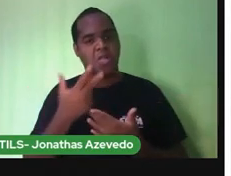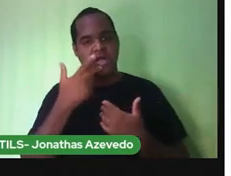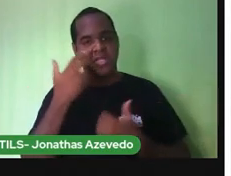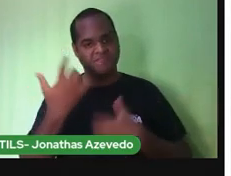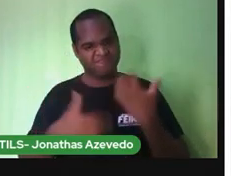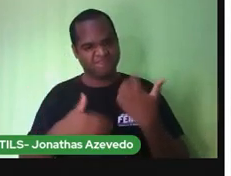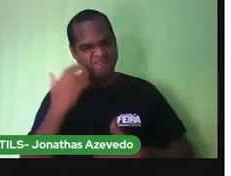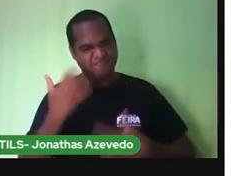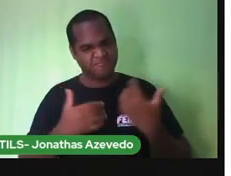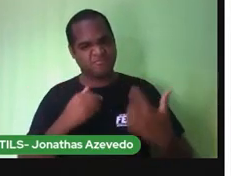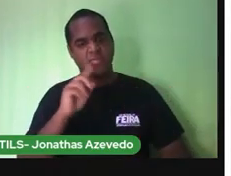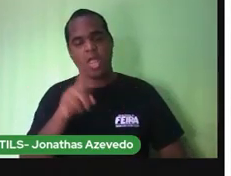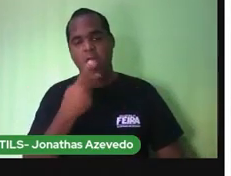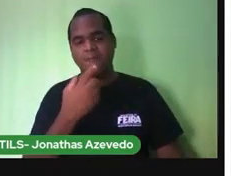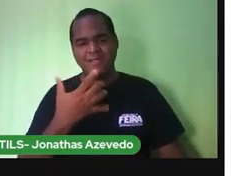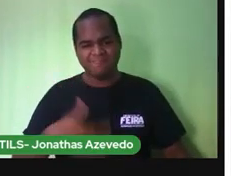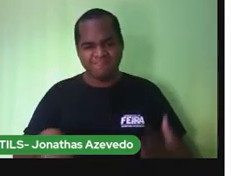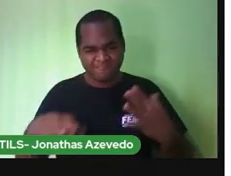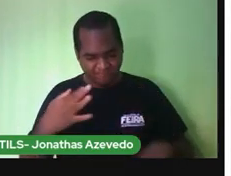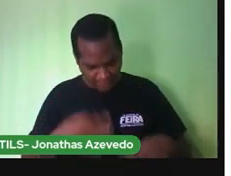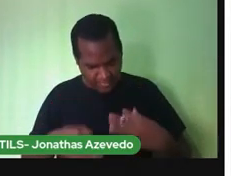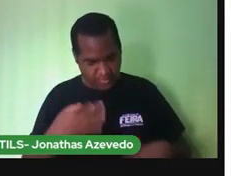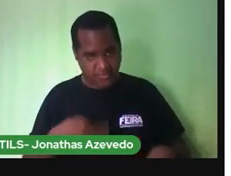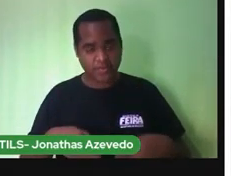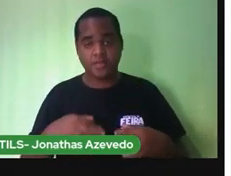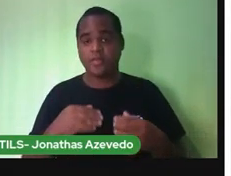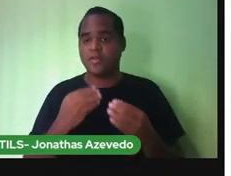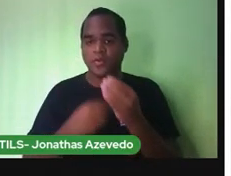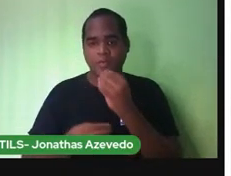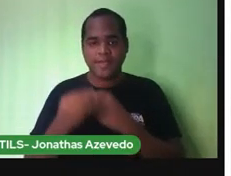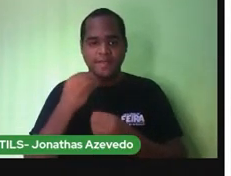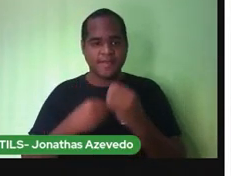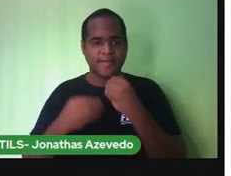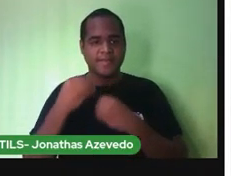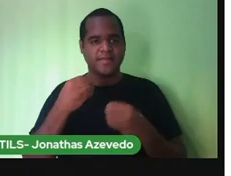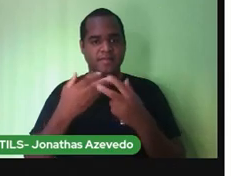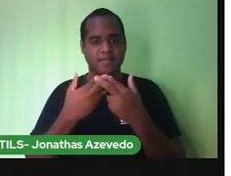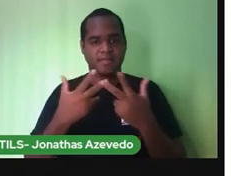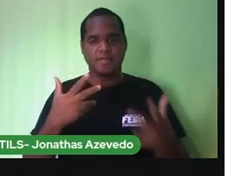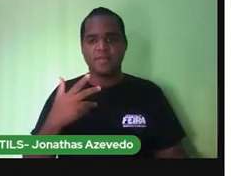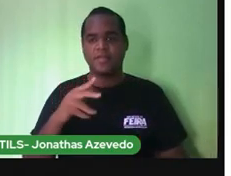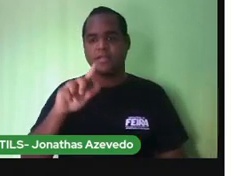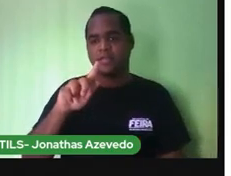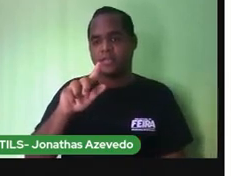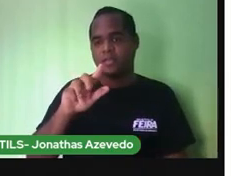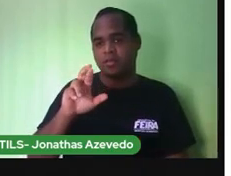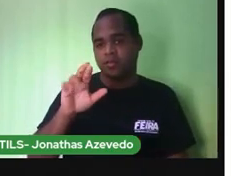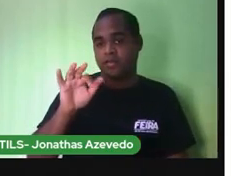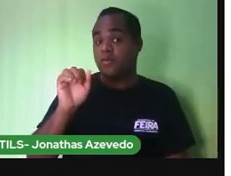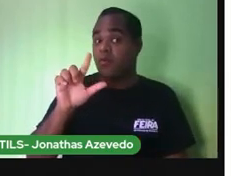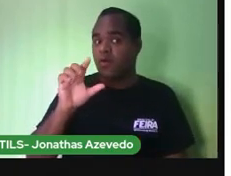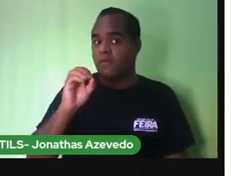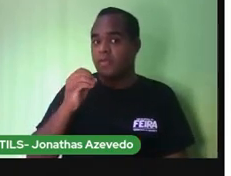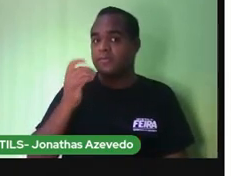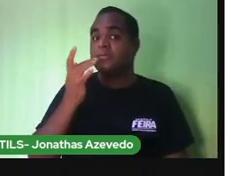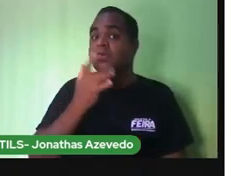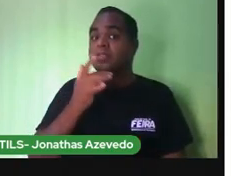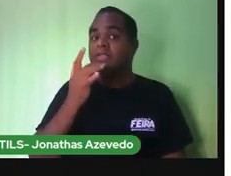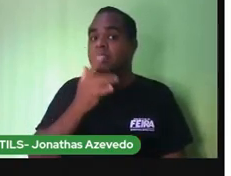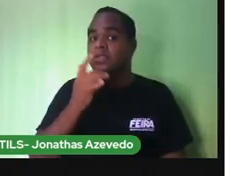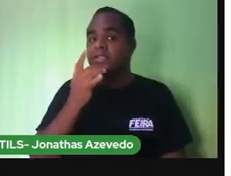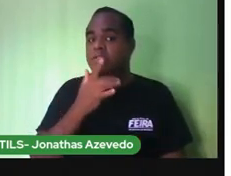está começando a doer e o meu prato predileto é grupo Luiz o Fado o que